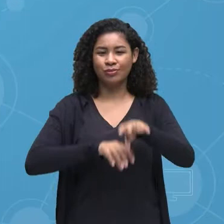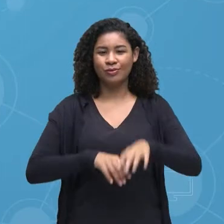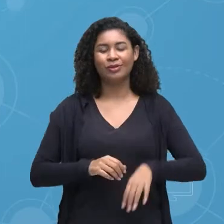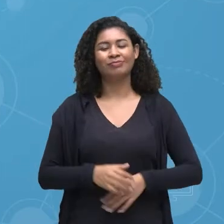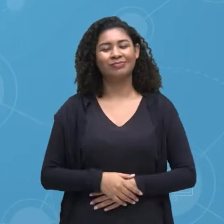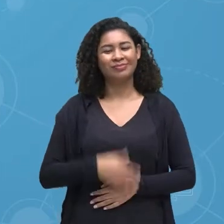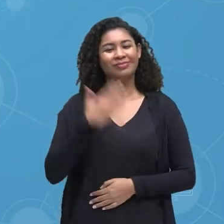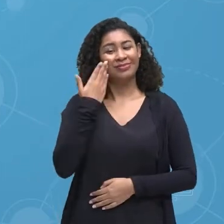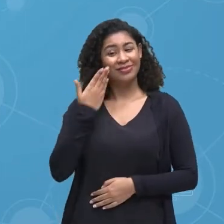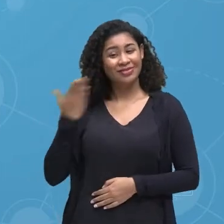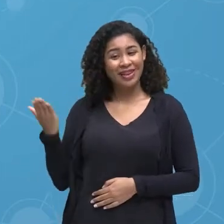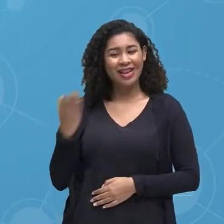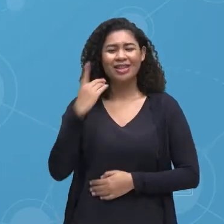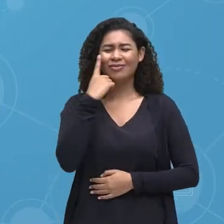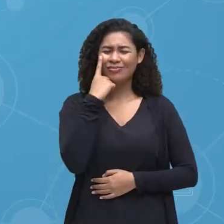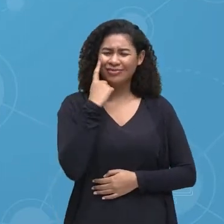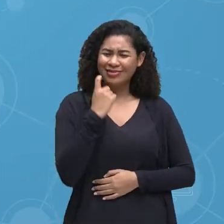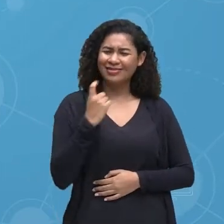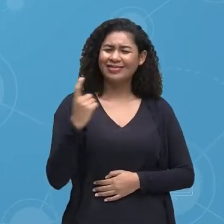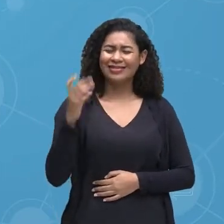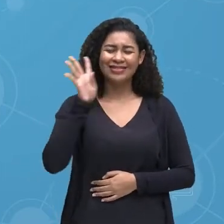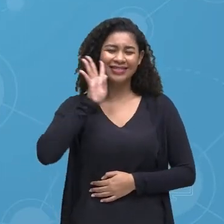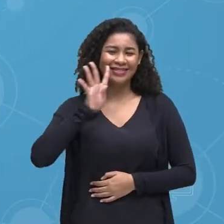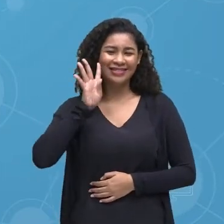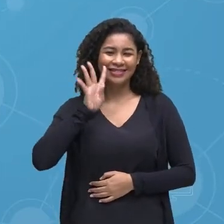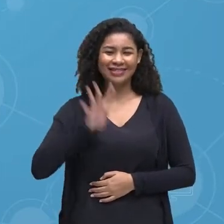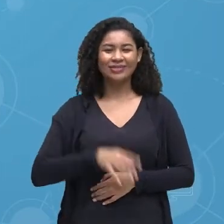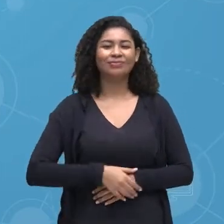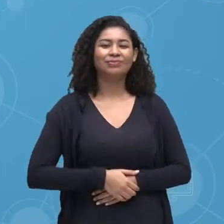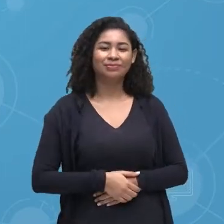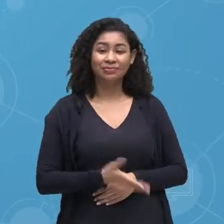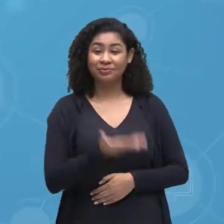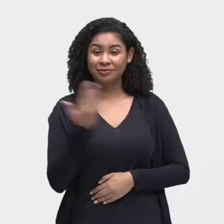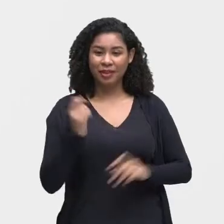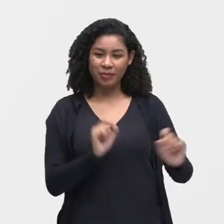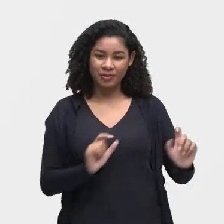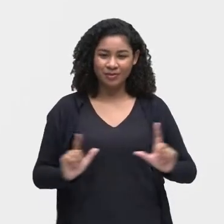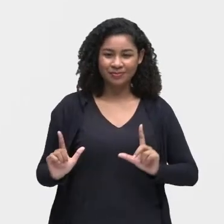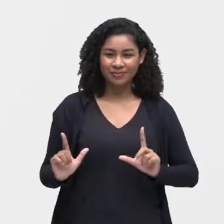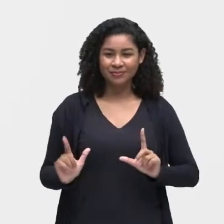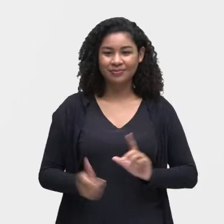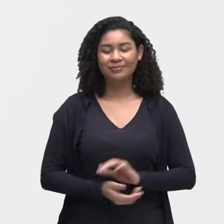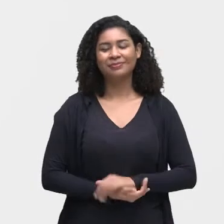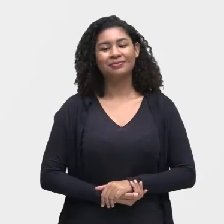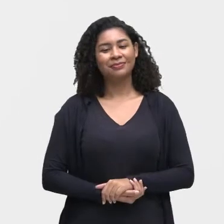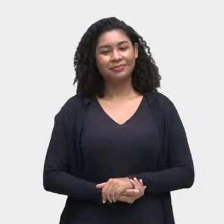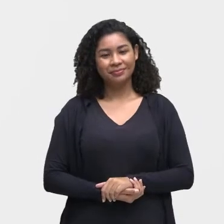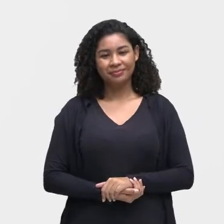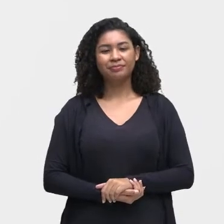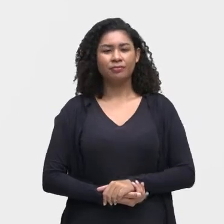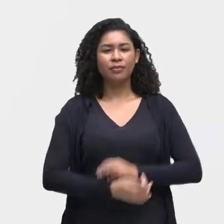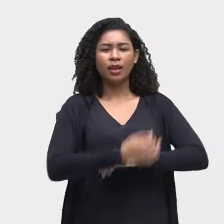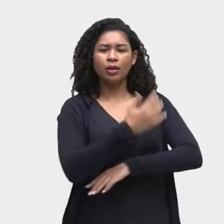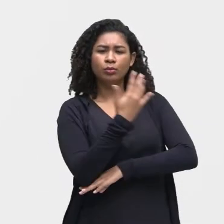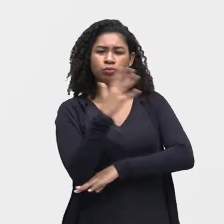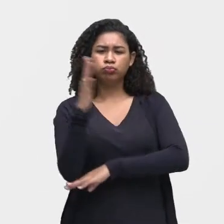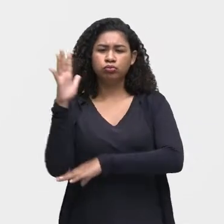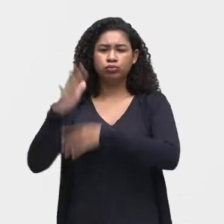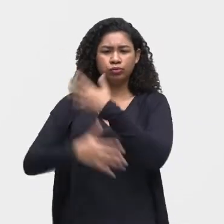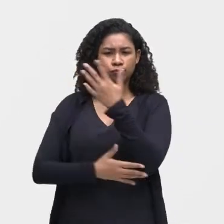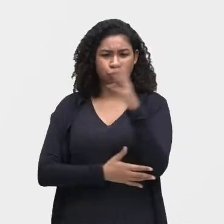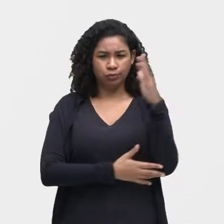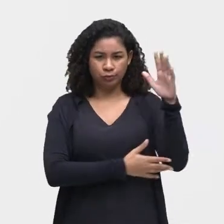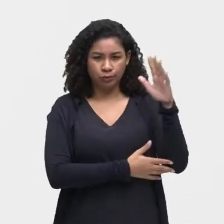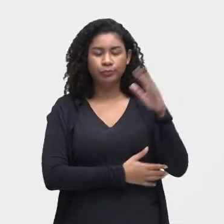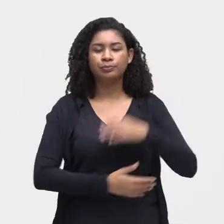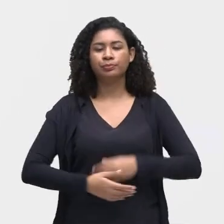muito interessante, muito legal. Acompanhem comigo na cartela, olha só. O meio ambiente, do latim